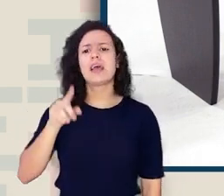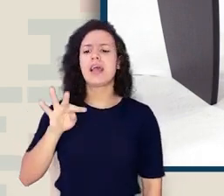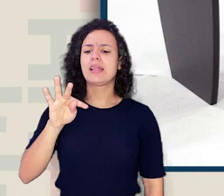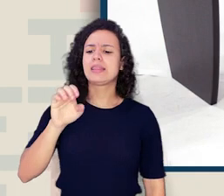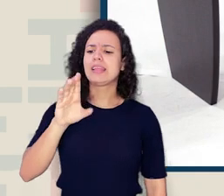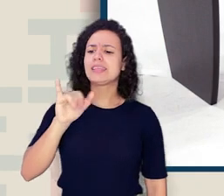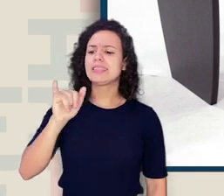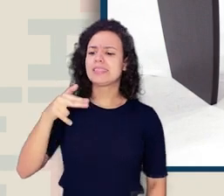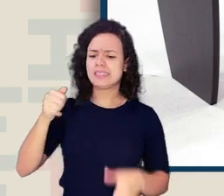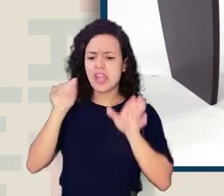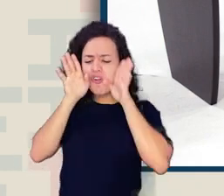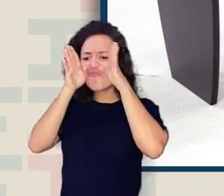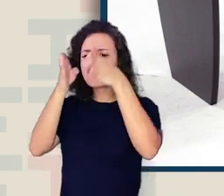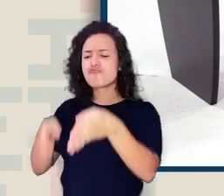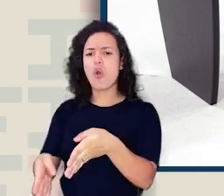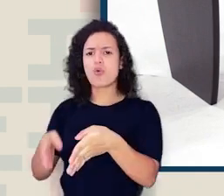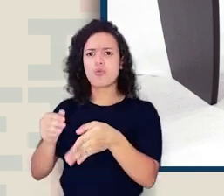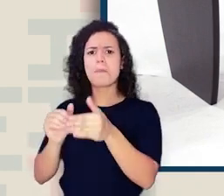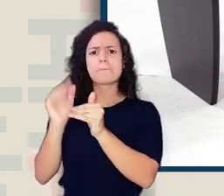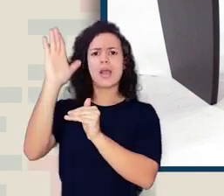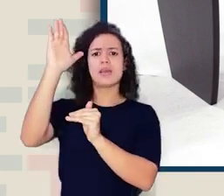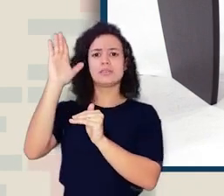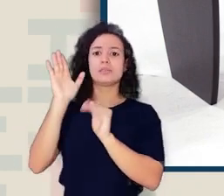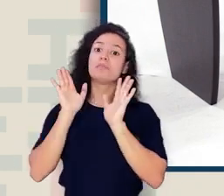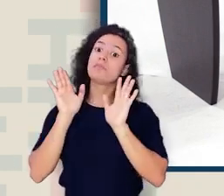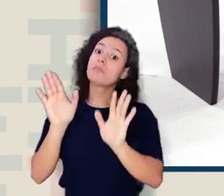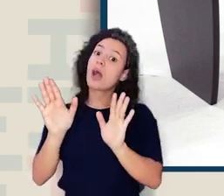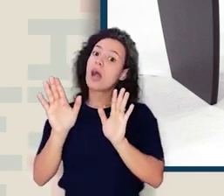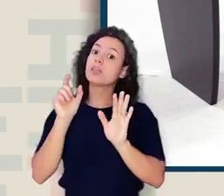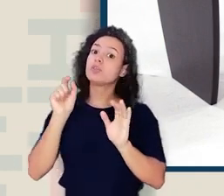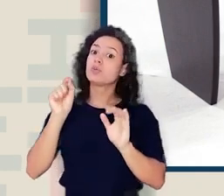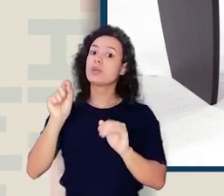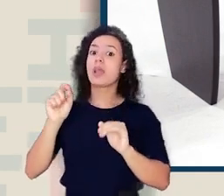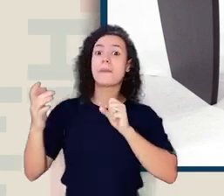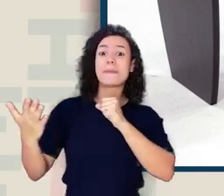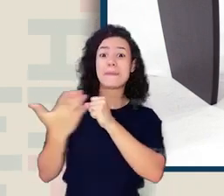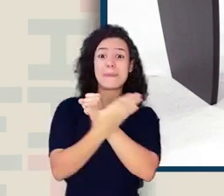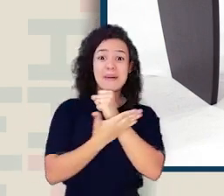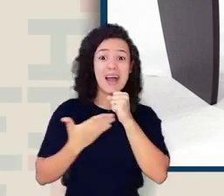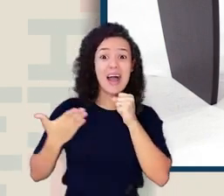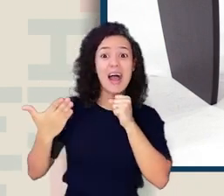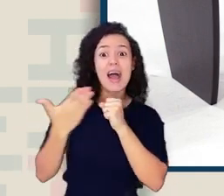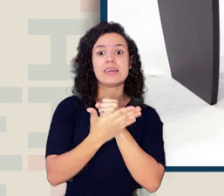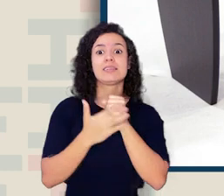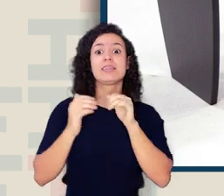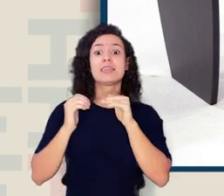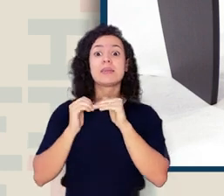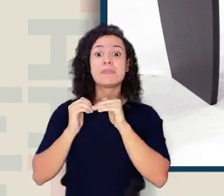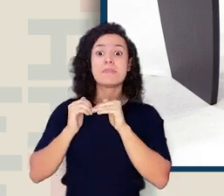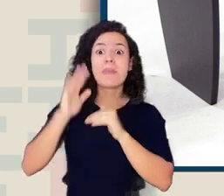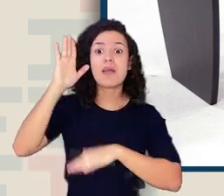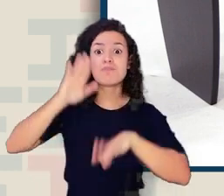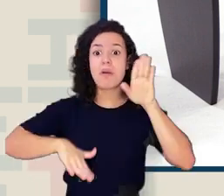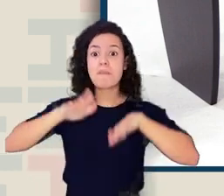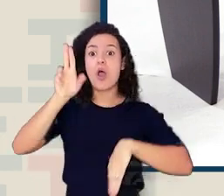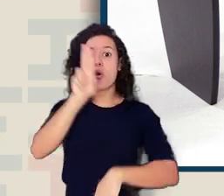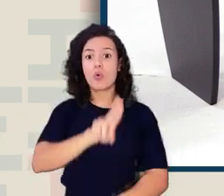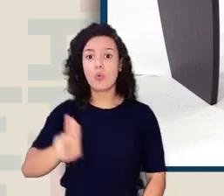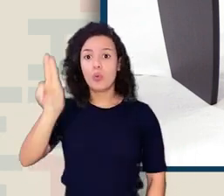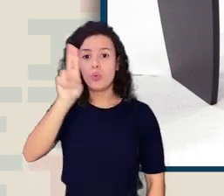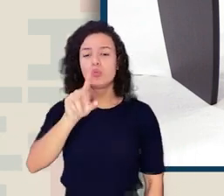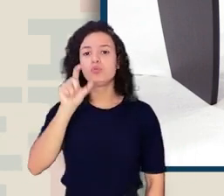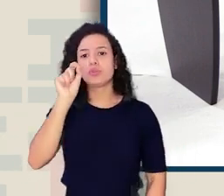que a tecina tem um foco maior, mas na verdade a célula DNA que os batuqueiros mais